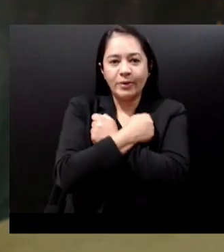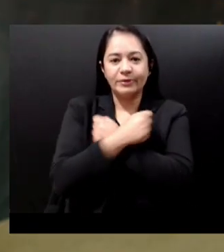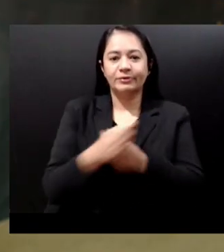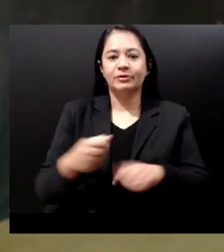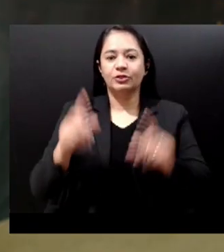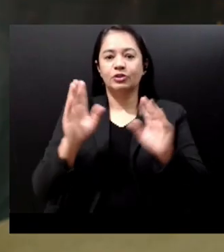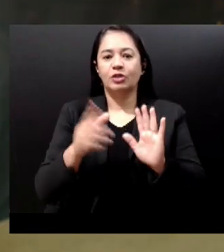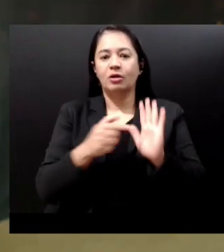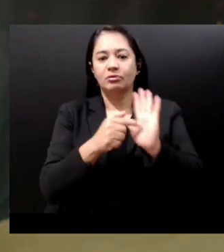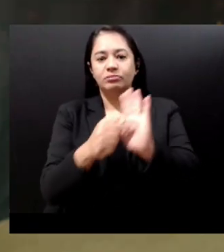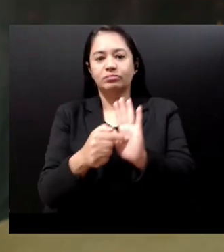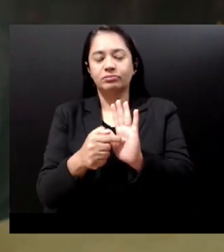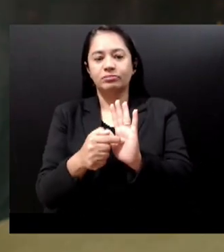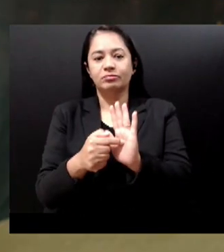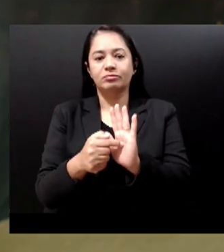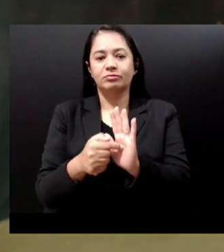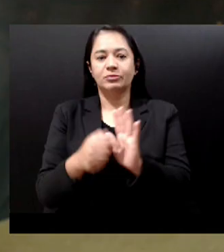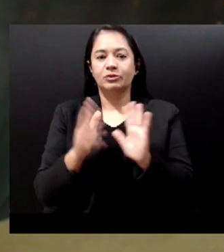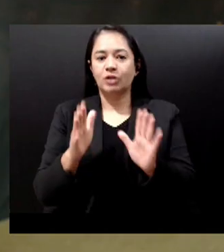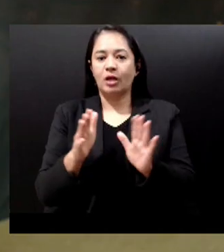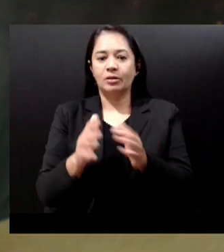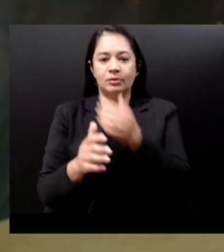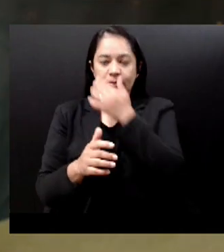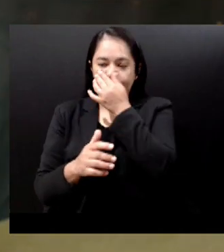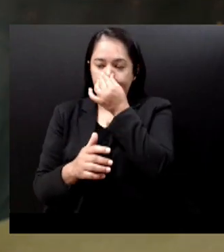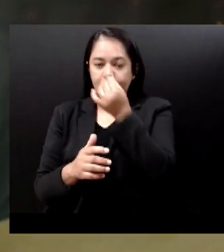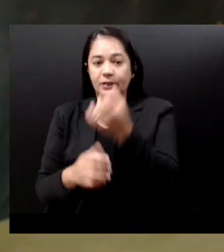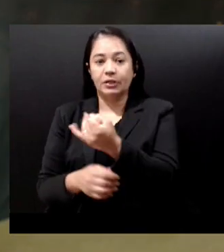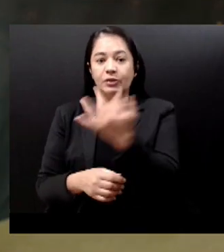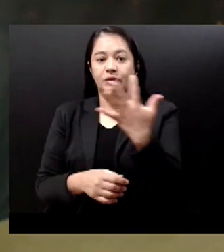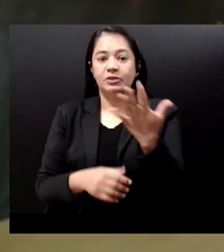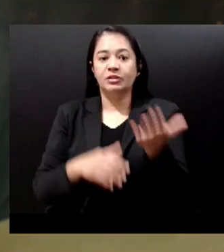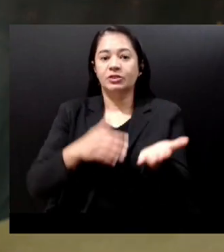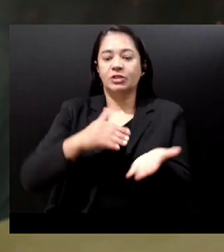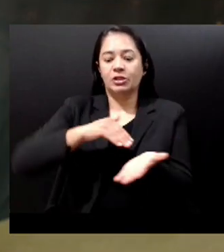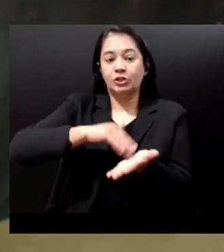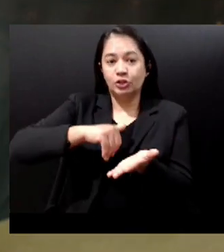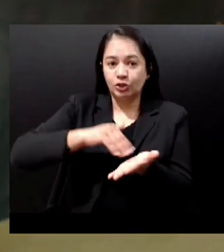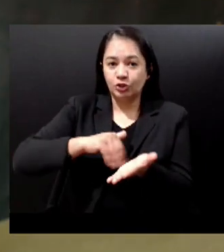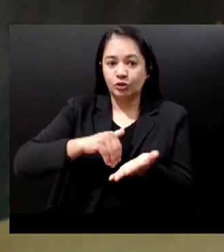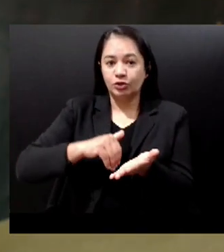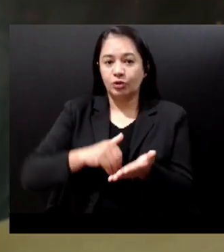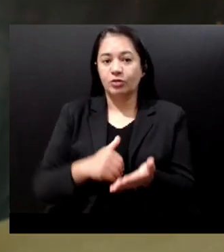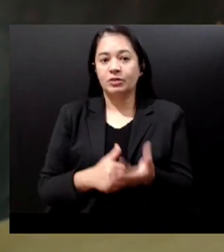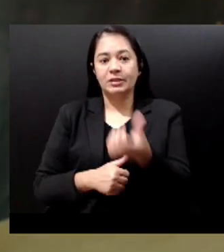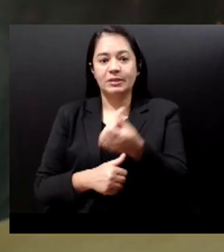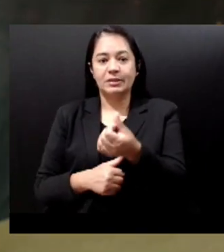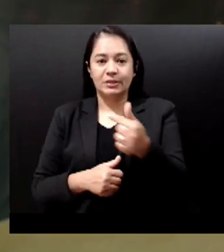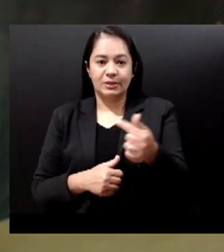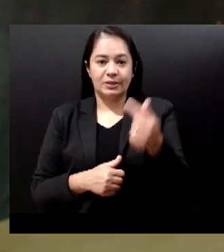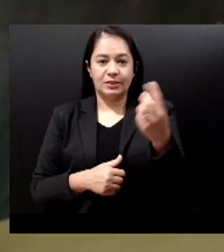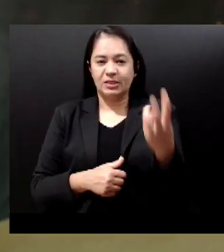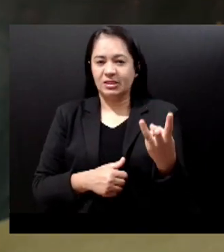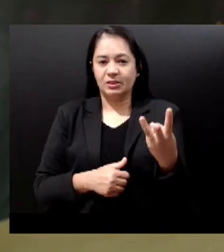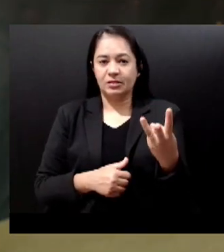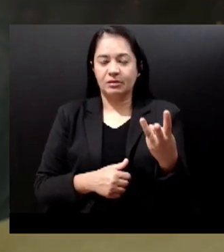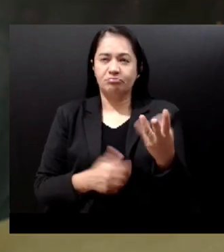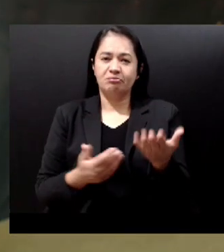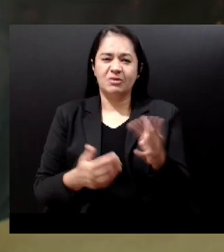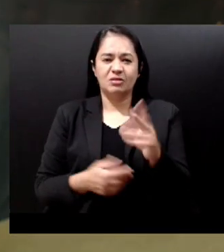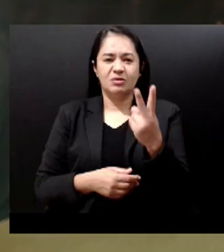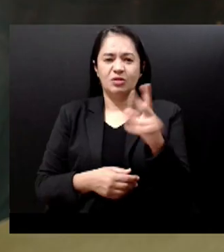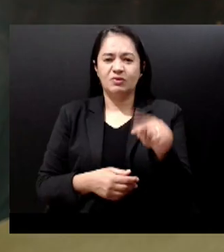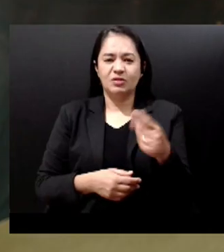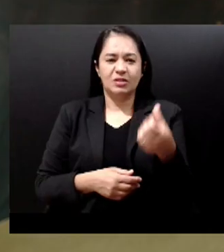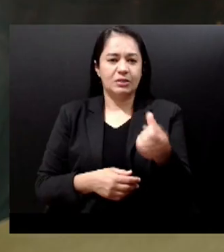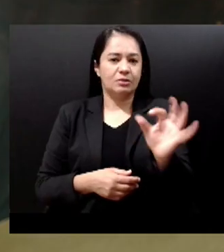também a exclusão, né, dos itens descartados, tá? Que somaram apenas 673 quilos, o equivale a 2,6% do